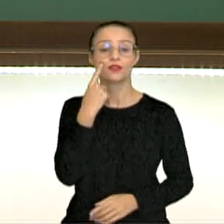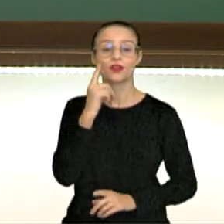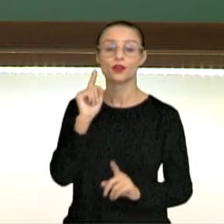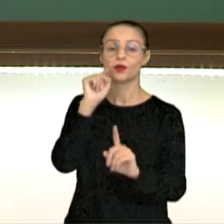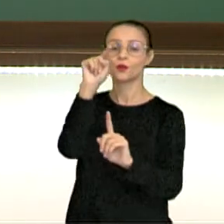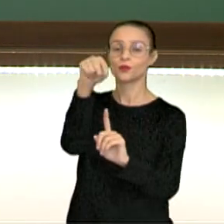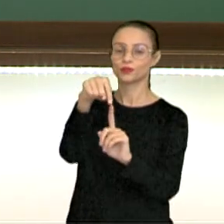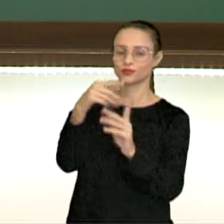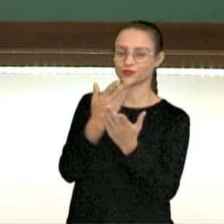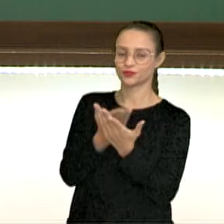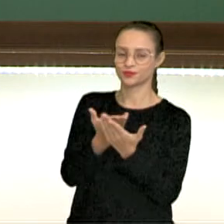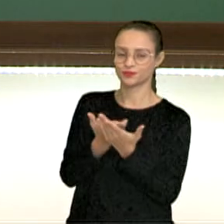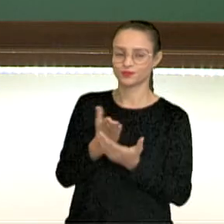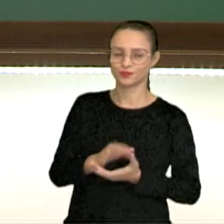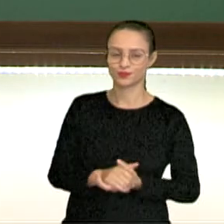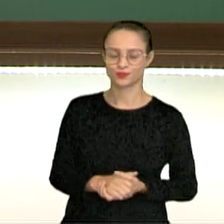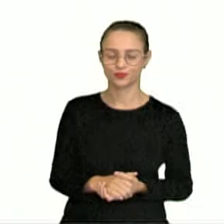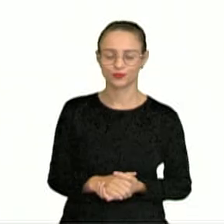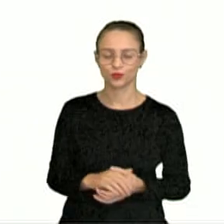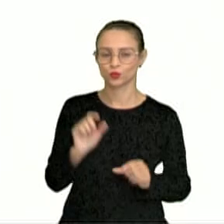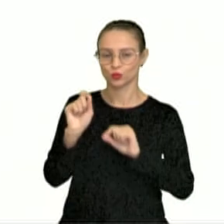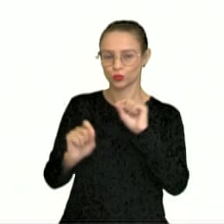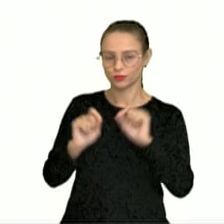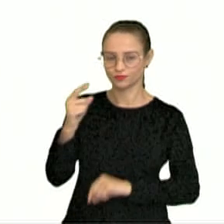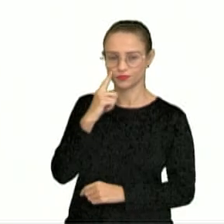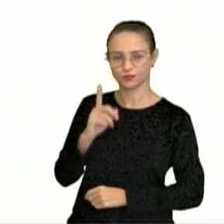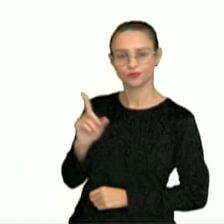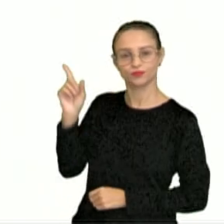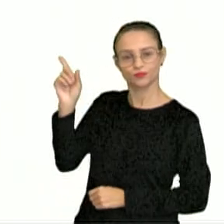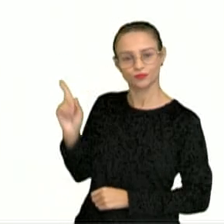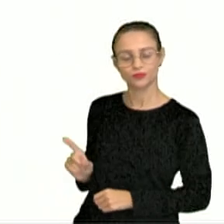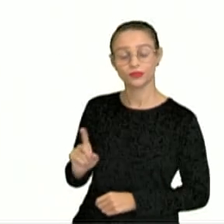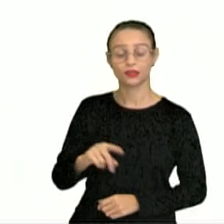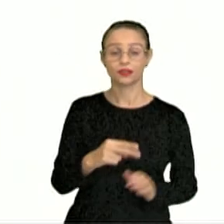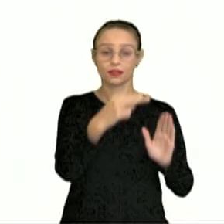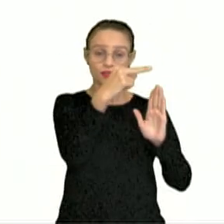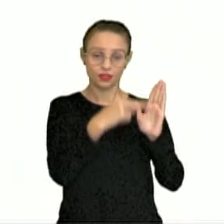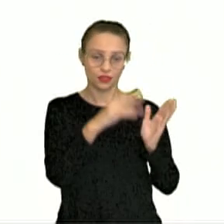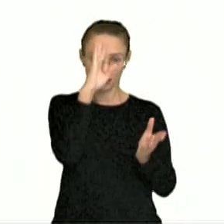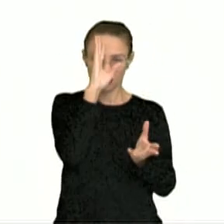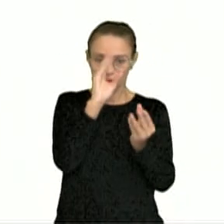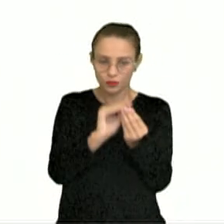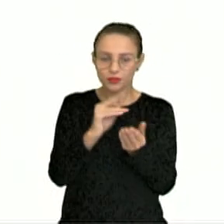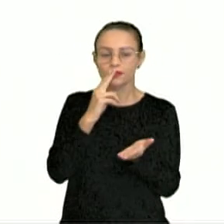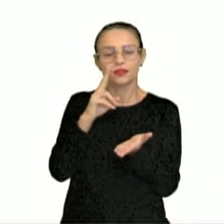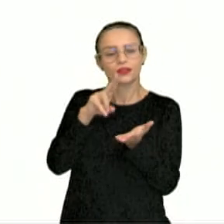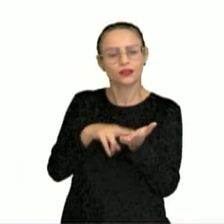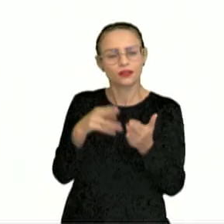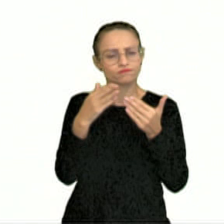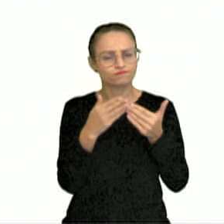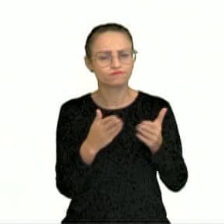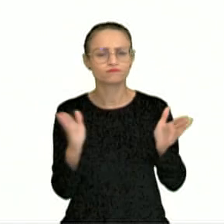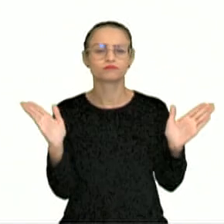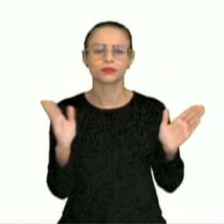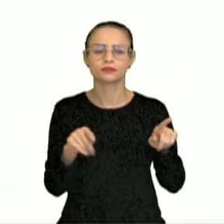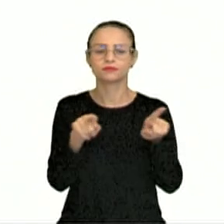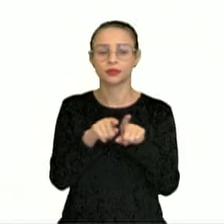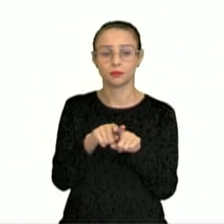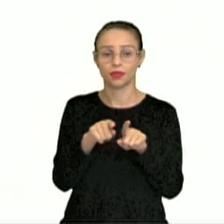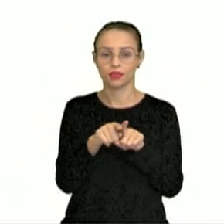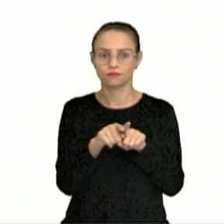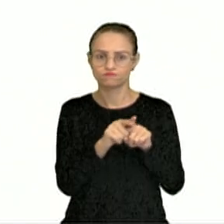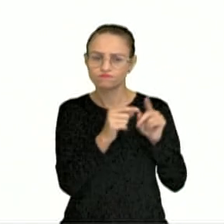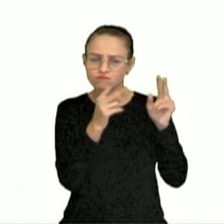aula. Eles são: ler e compreender trecho de carta aberta, identificar